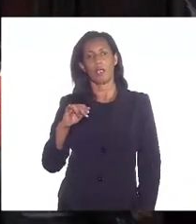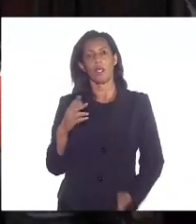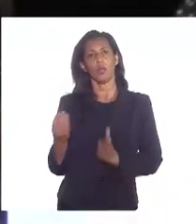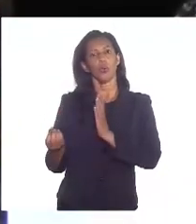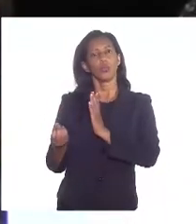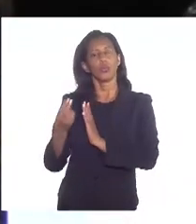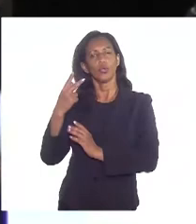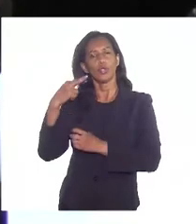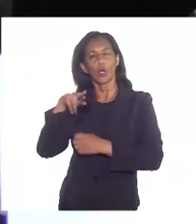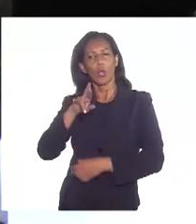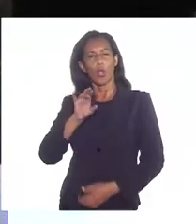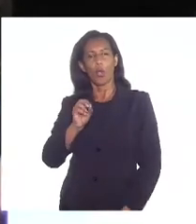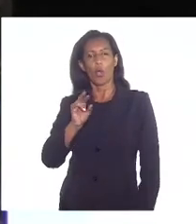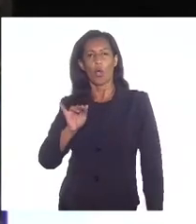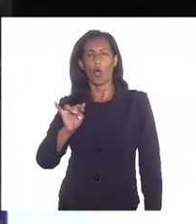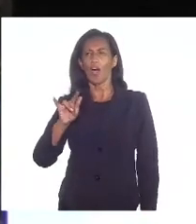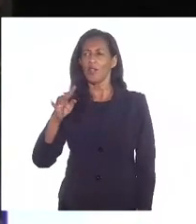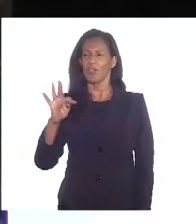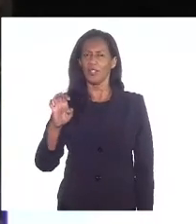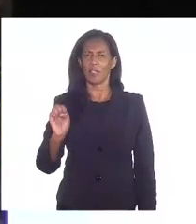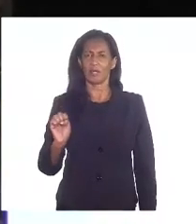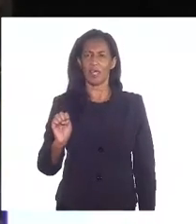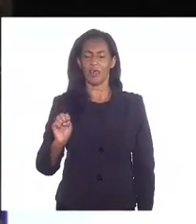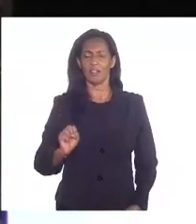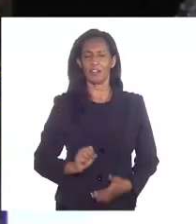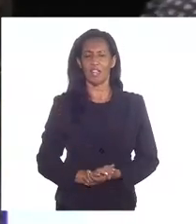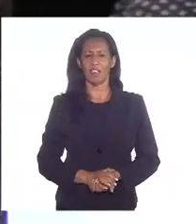Antes de dar seguimento